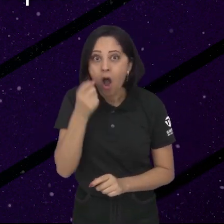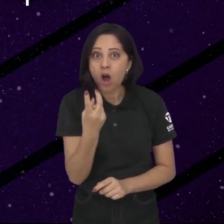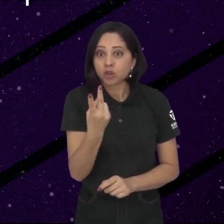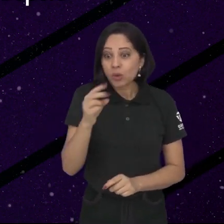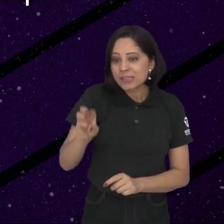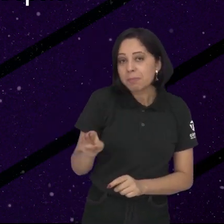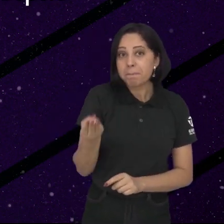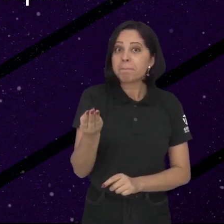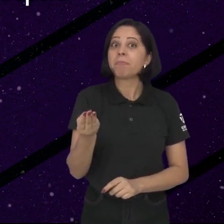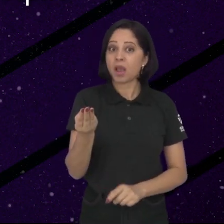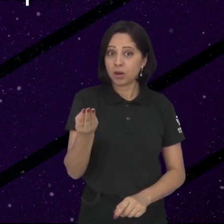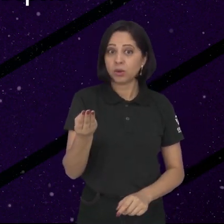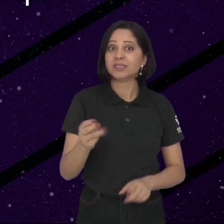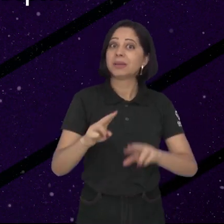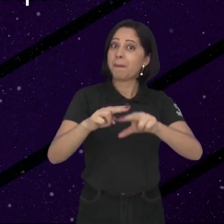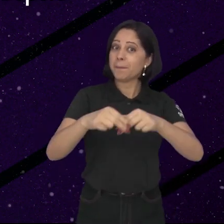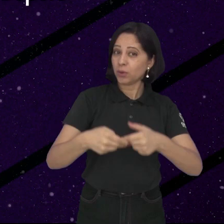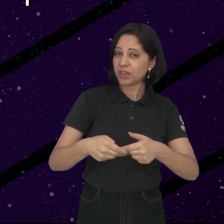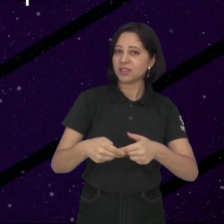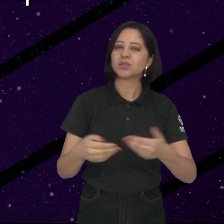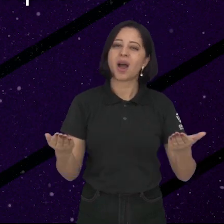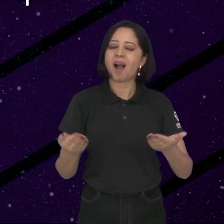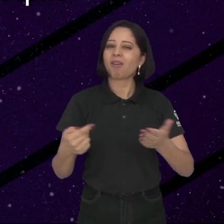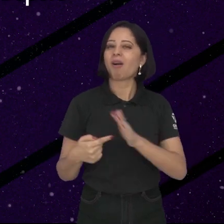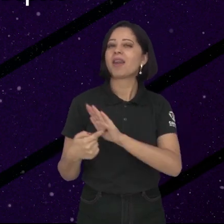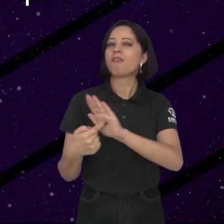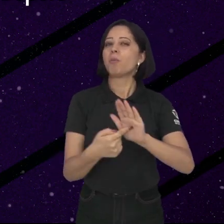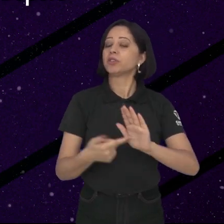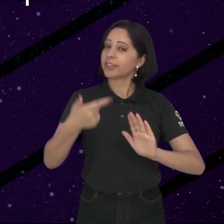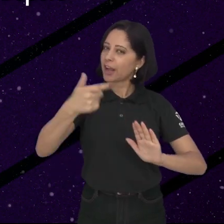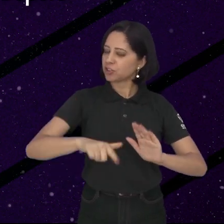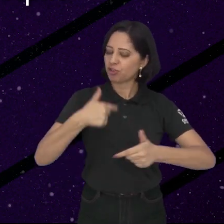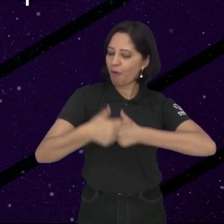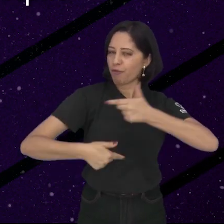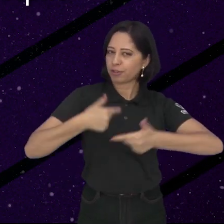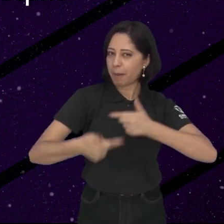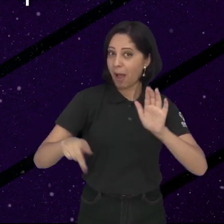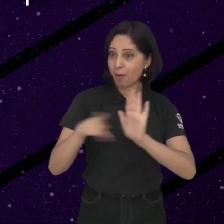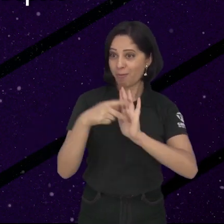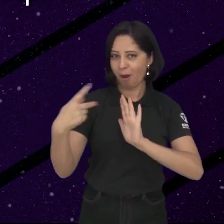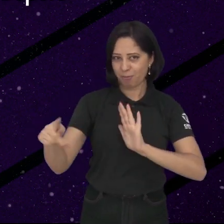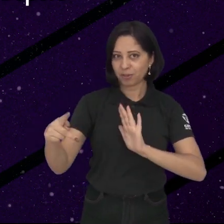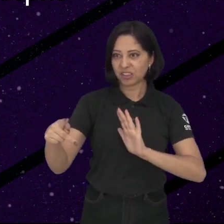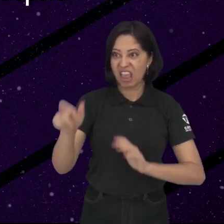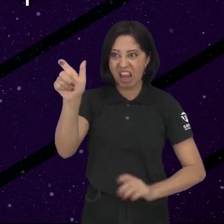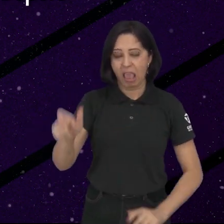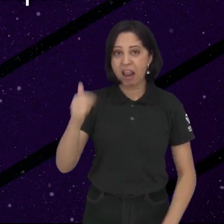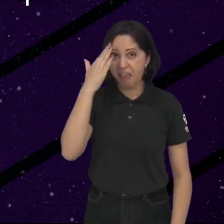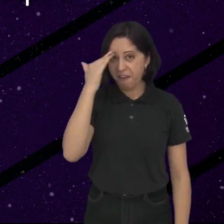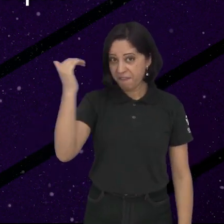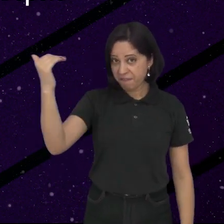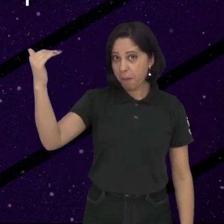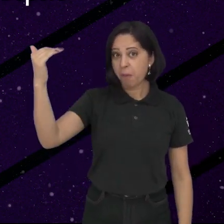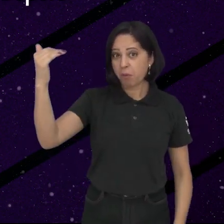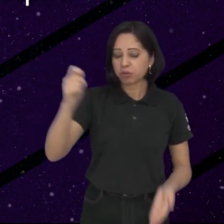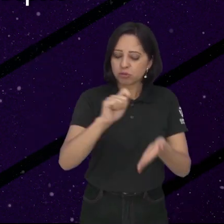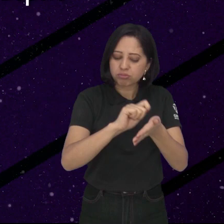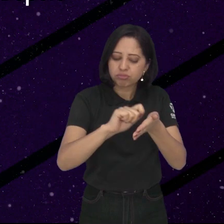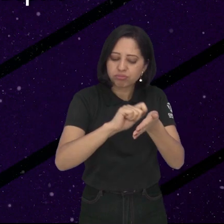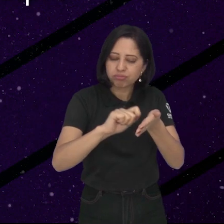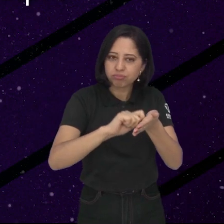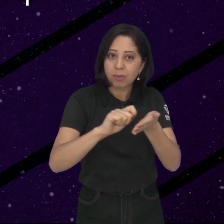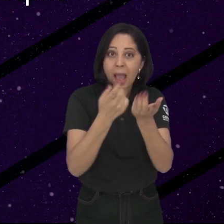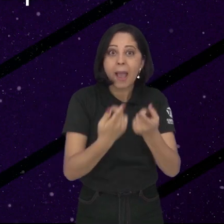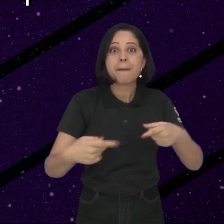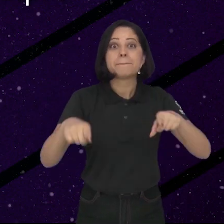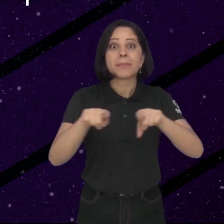nessa plataforma. É por isso que nós separamos mais um trabalho do artista, que também faz muito sucesso com as suas músicas em